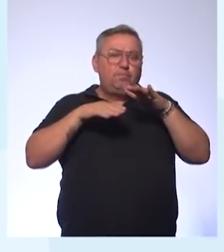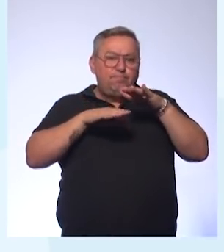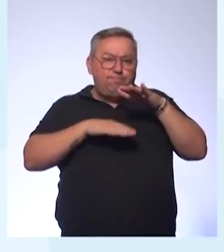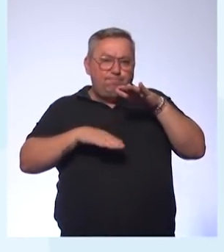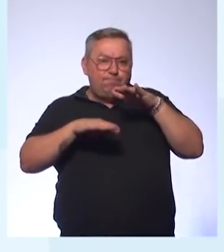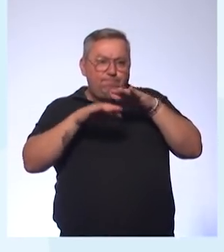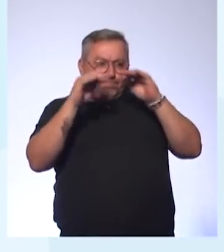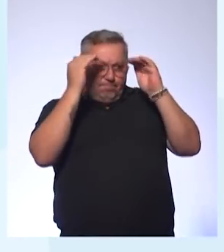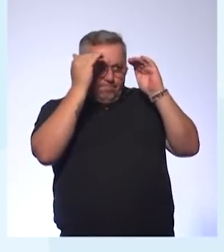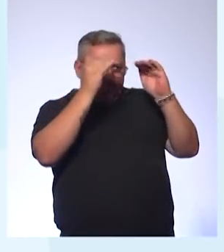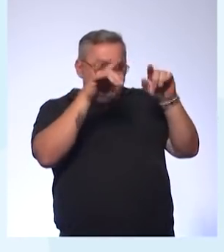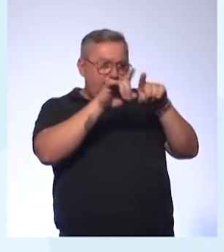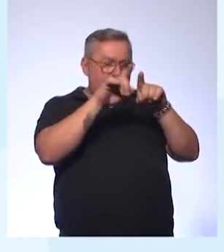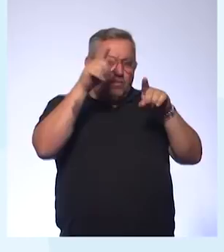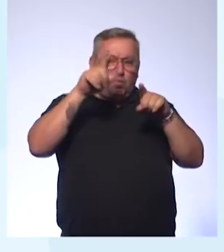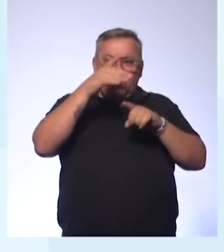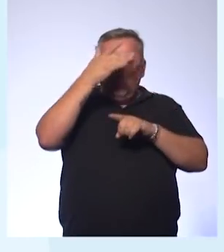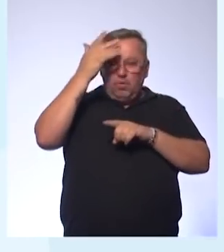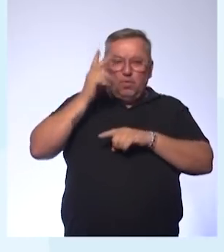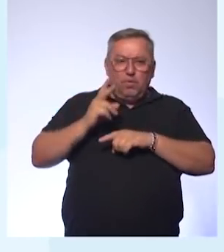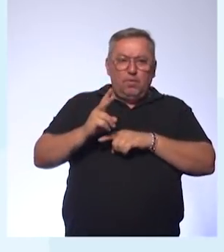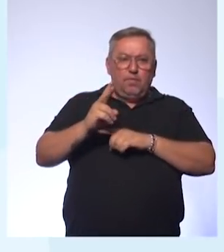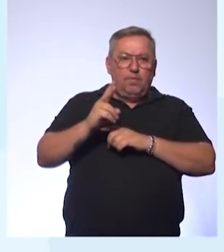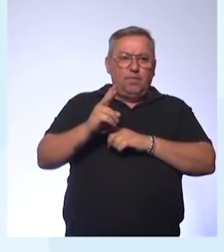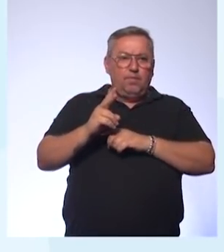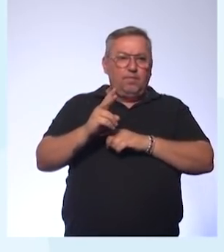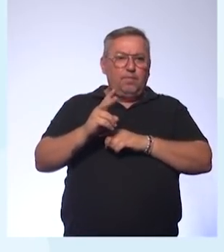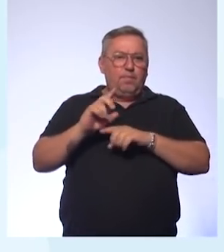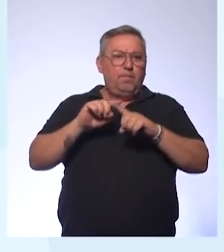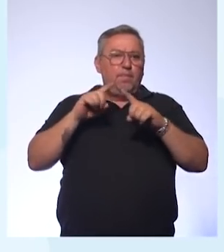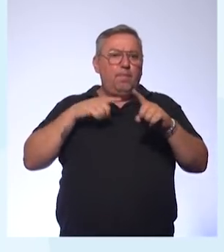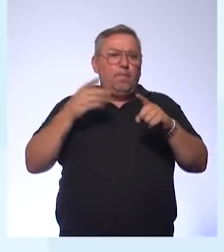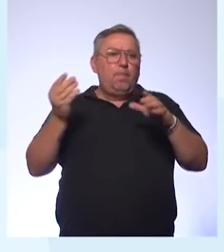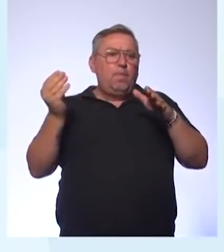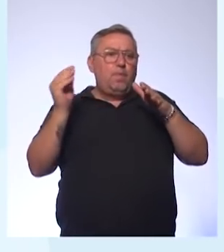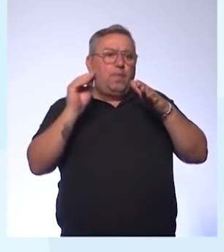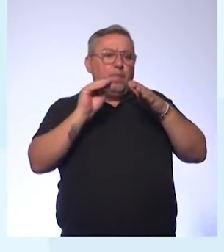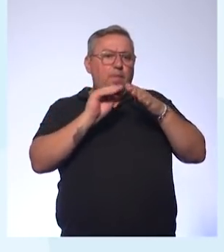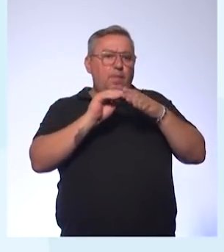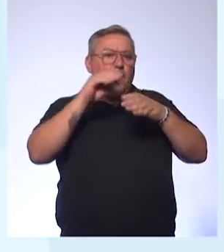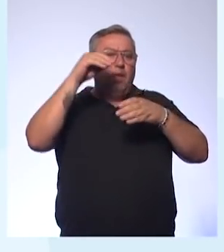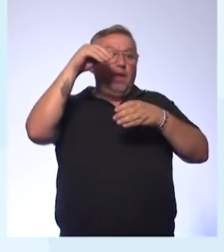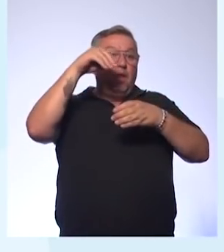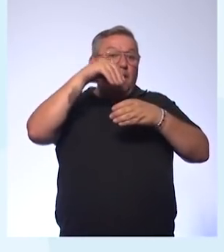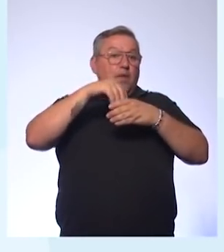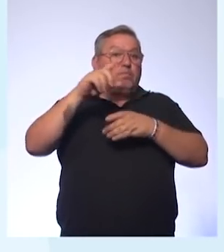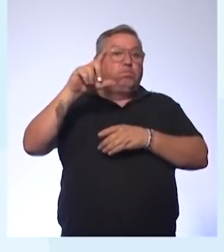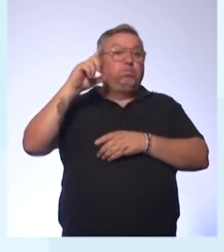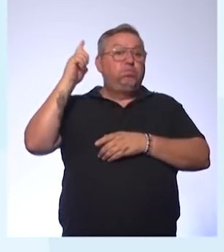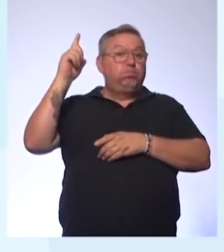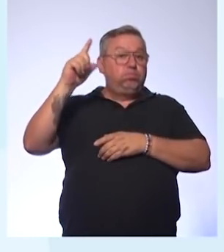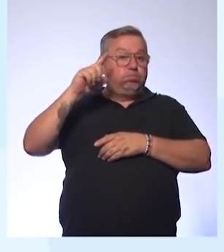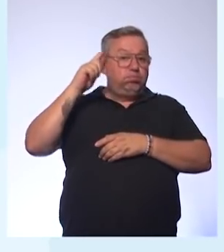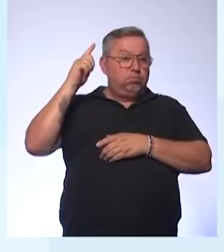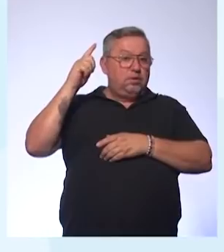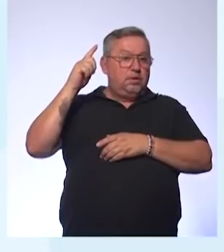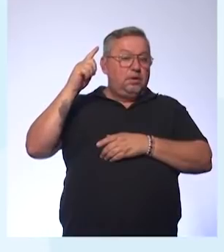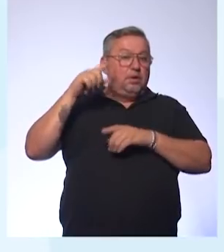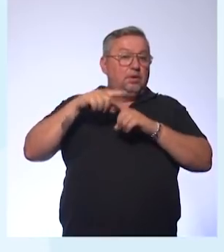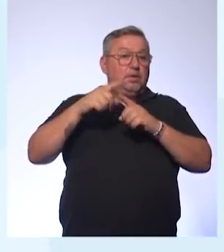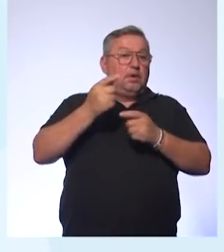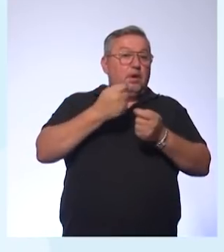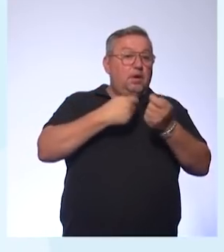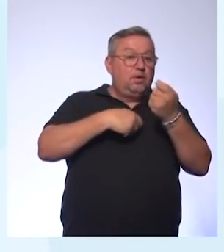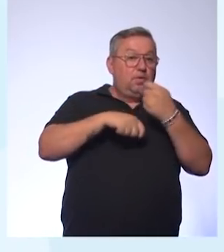e outros indivíduos sendo continuamente reintroduzidos dentro dessa lógica exploratória,